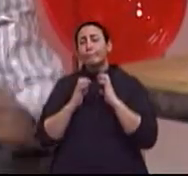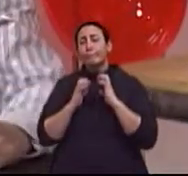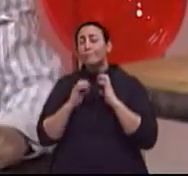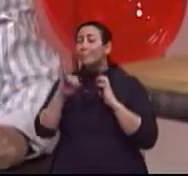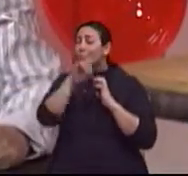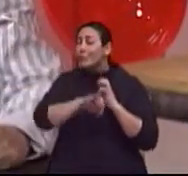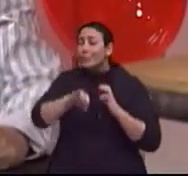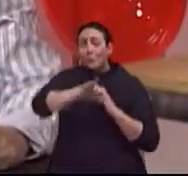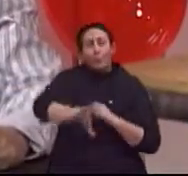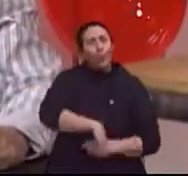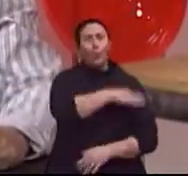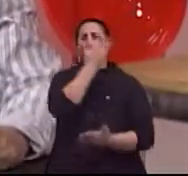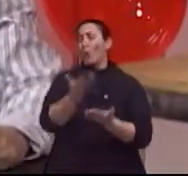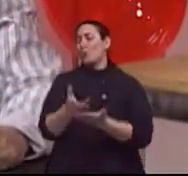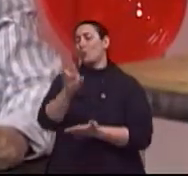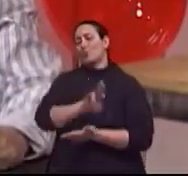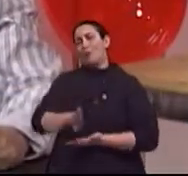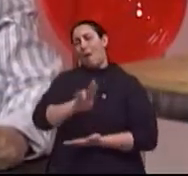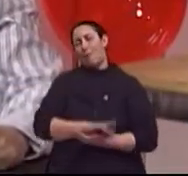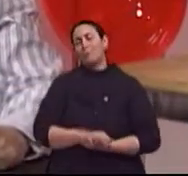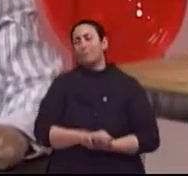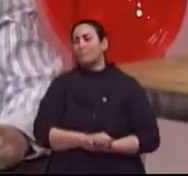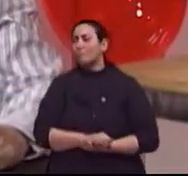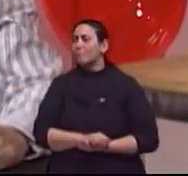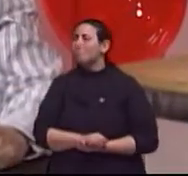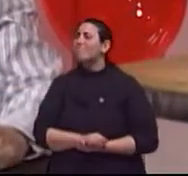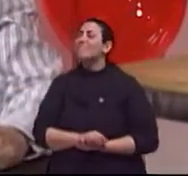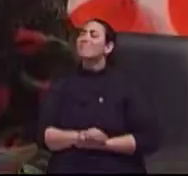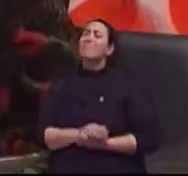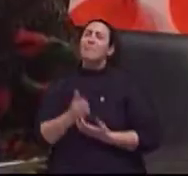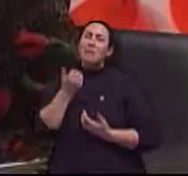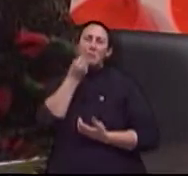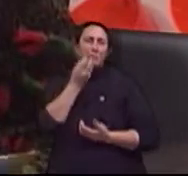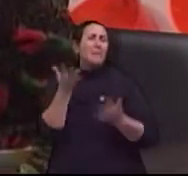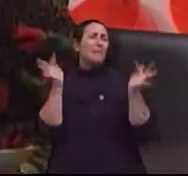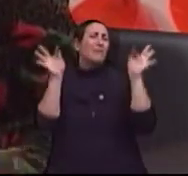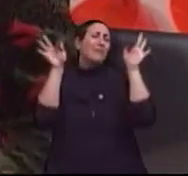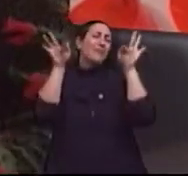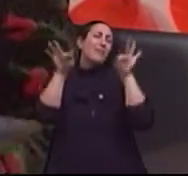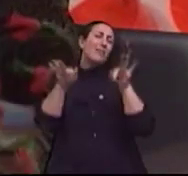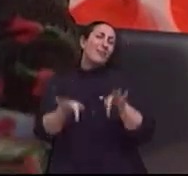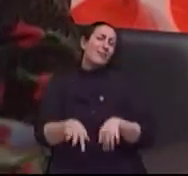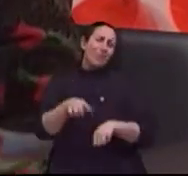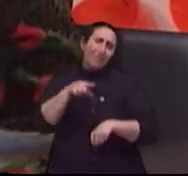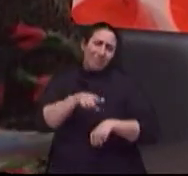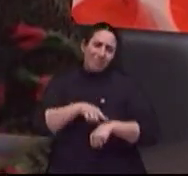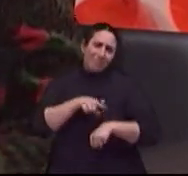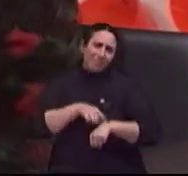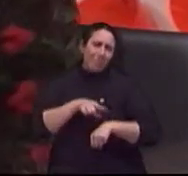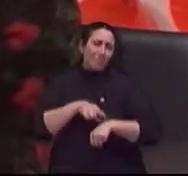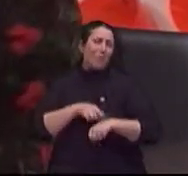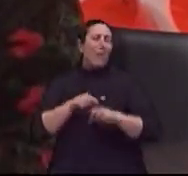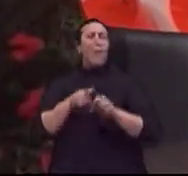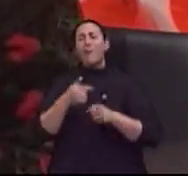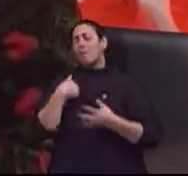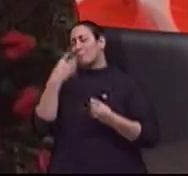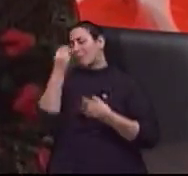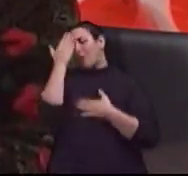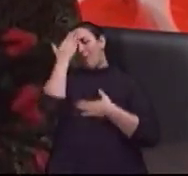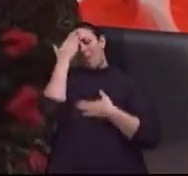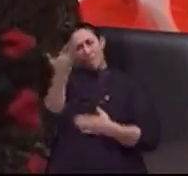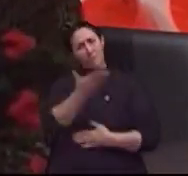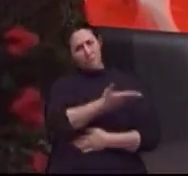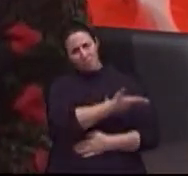inteiro. Claro, com certeza. Bom, é claro, o nosso tempo é datado aqui também. Nós estamos com o nosso tempo esgotado. Agradeço a vocês